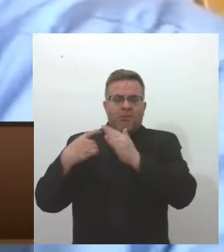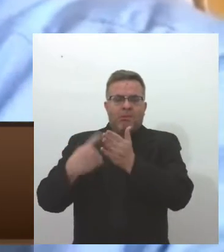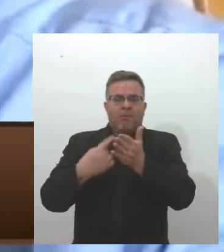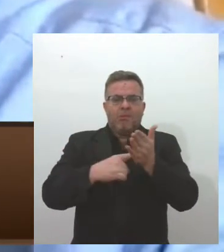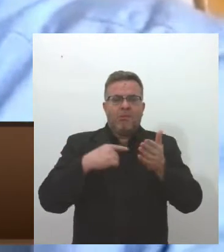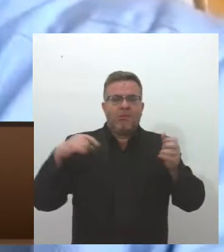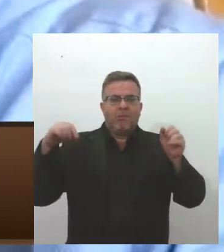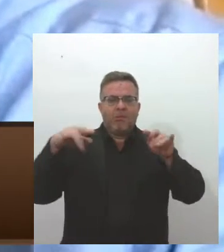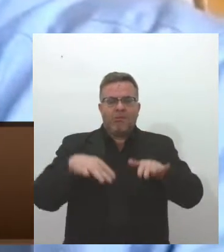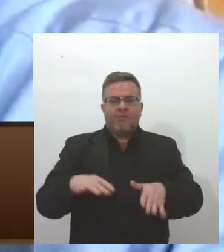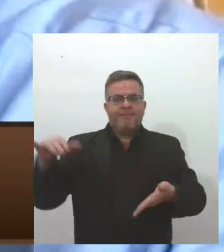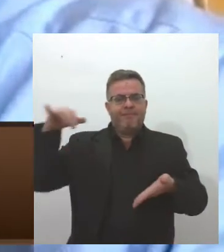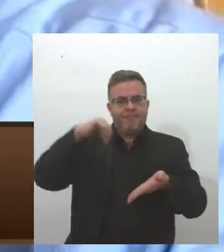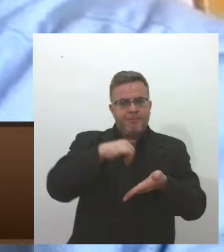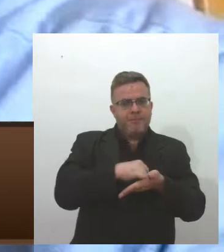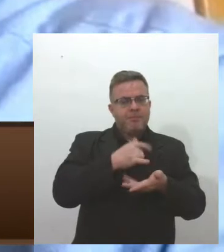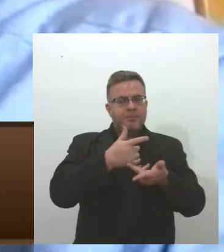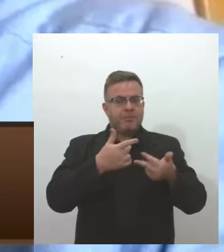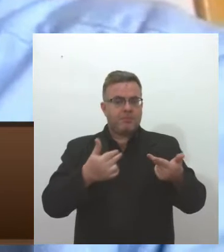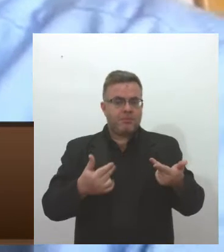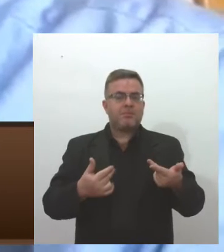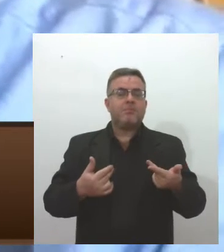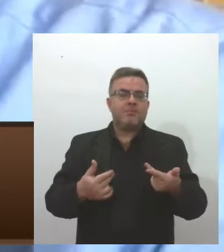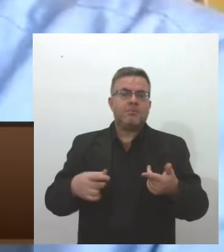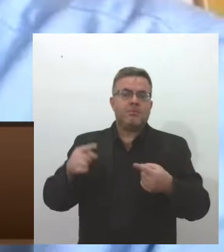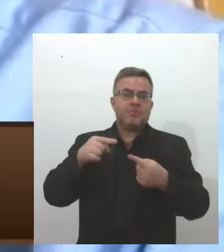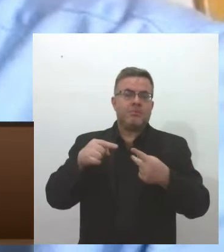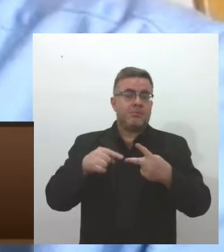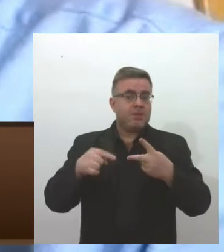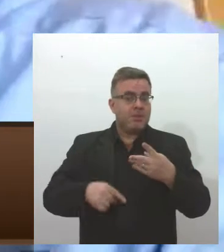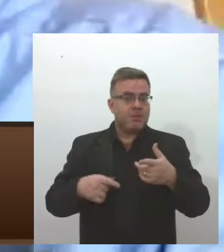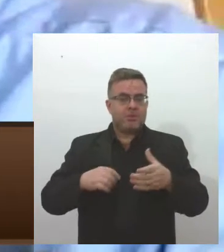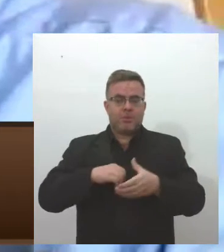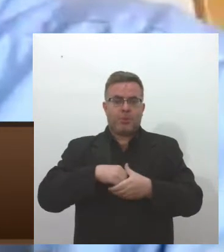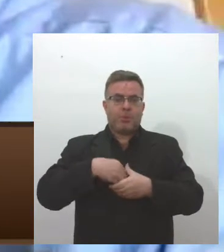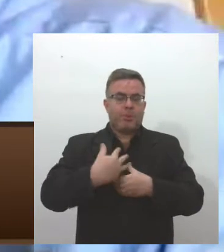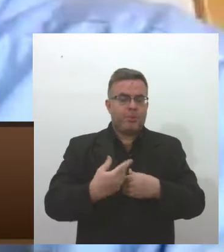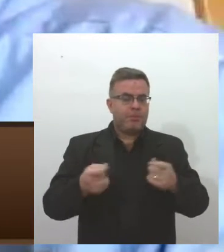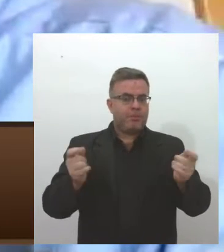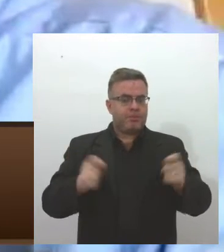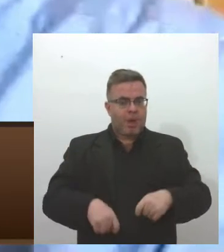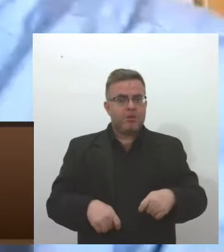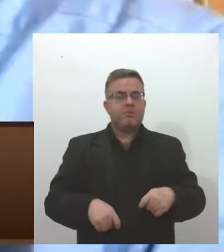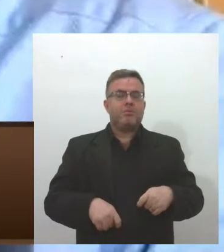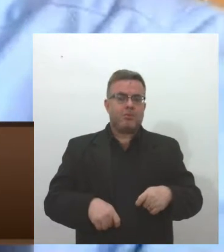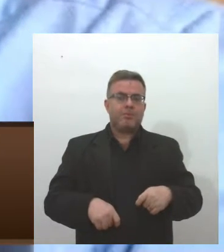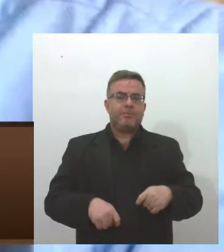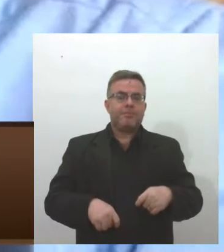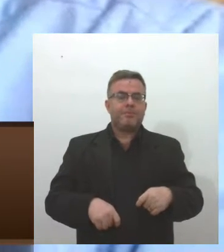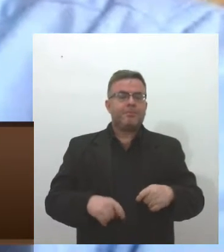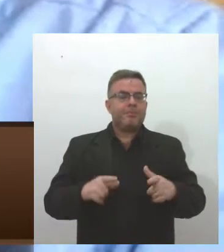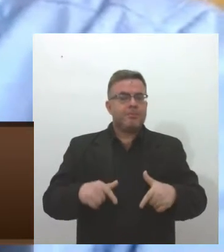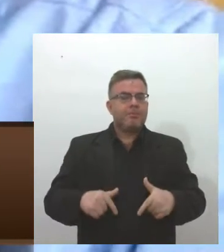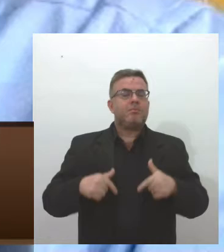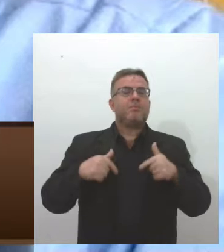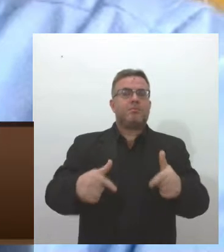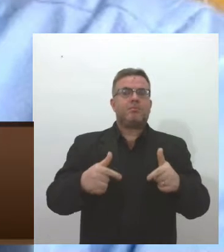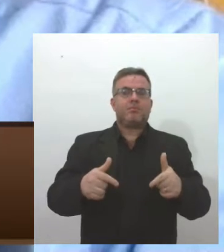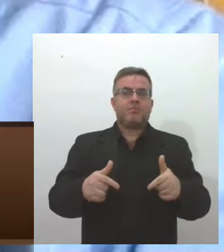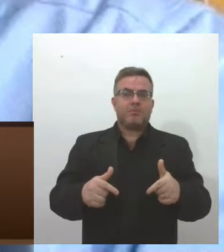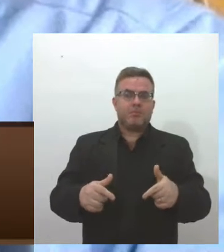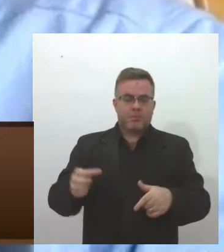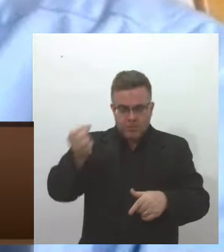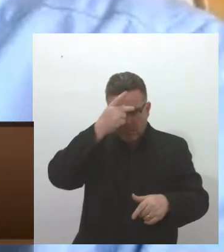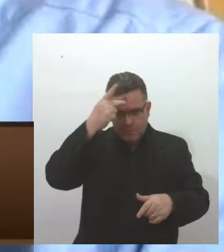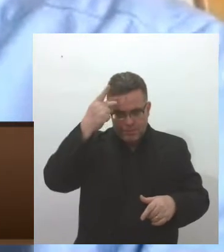nós estamos com uma série de ações conjugadas e chegando aí também a força da Prefeitura de